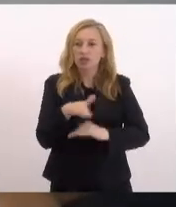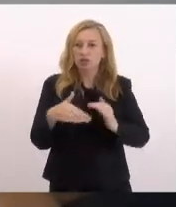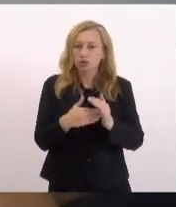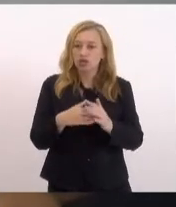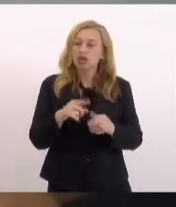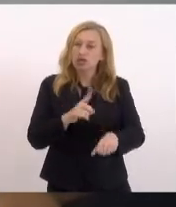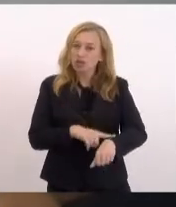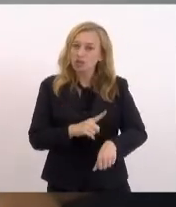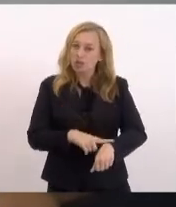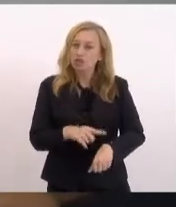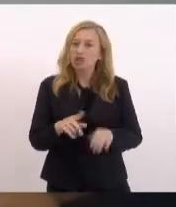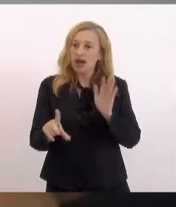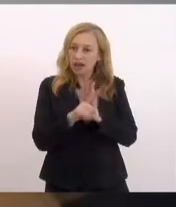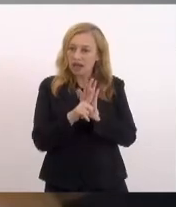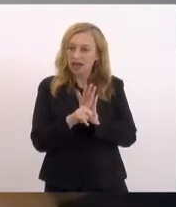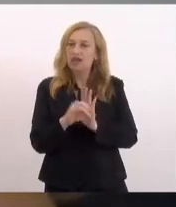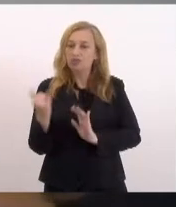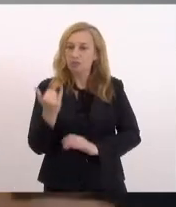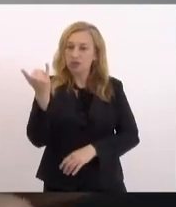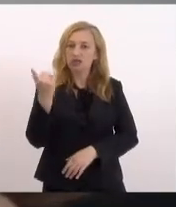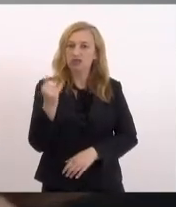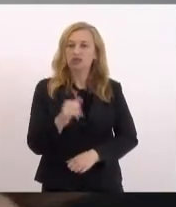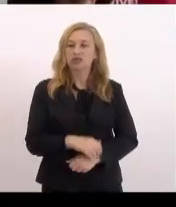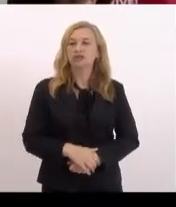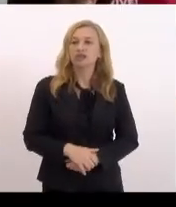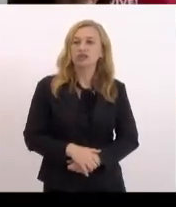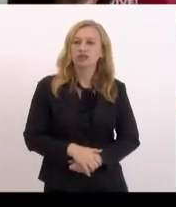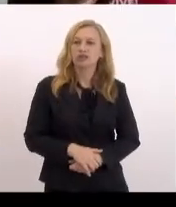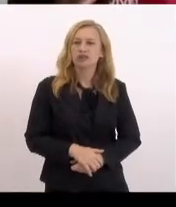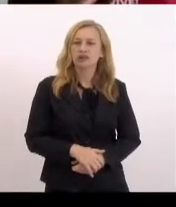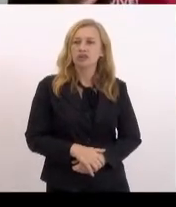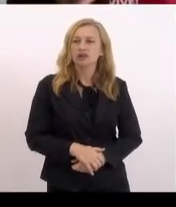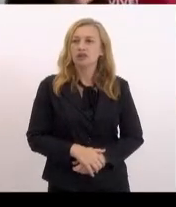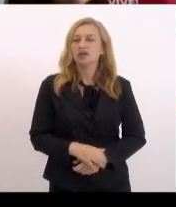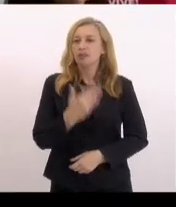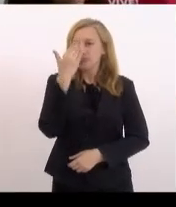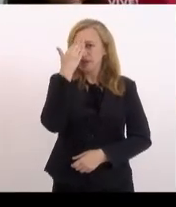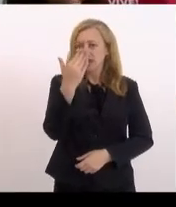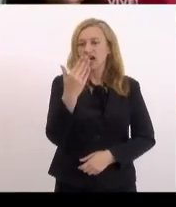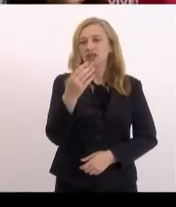naquele momento, essa lei foi importante. Era isso. Obrigado, Valdec.